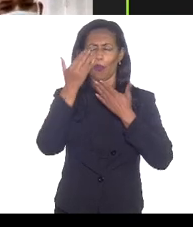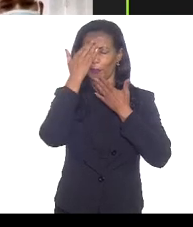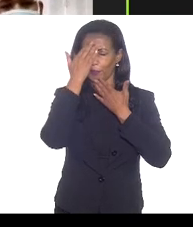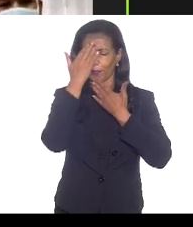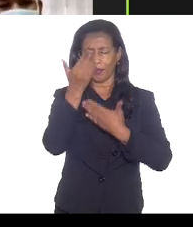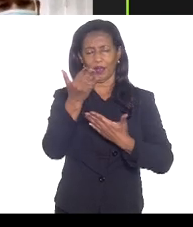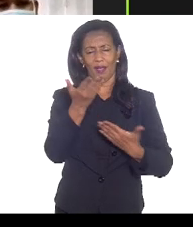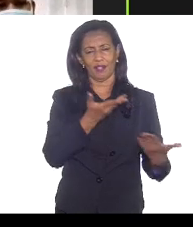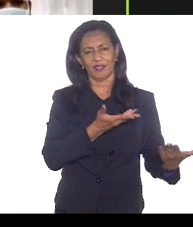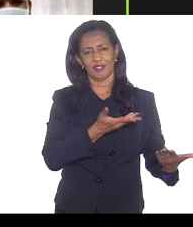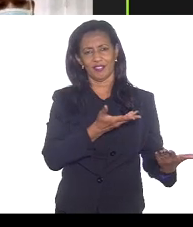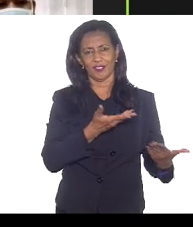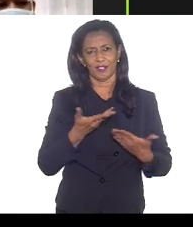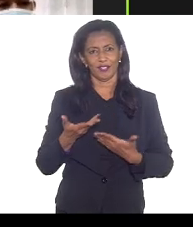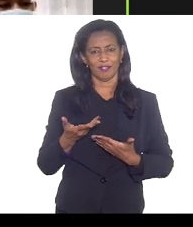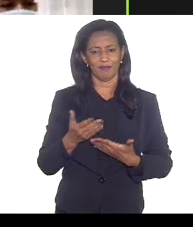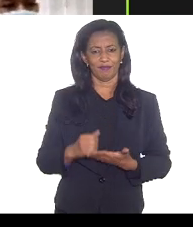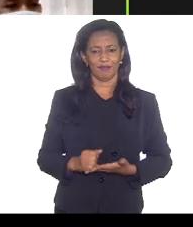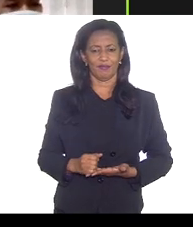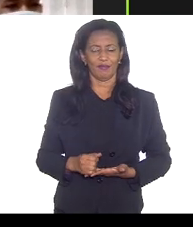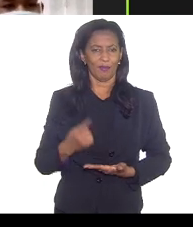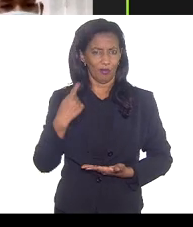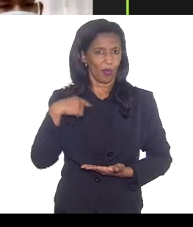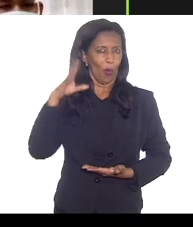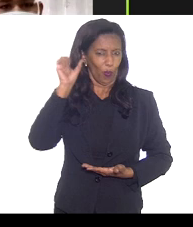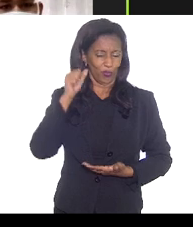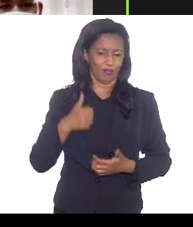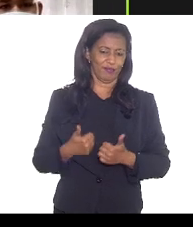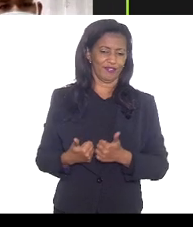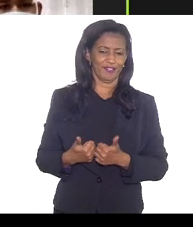convite. Vocês conseguem me escutar?